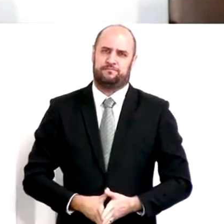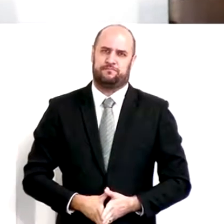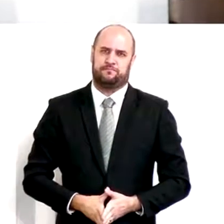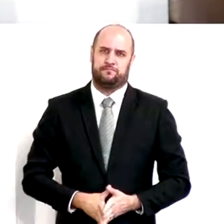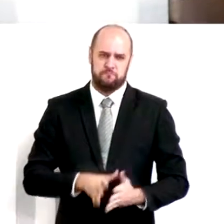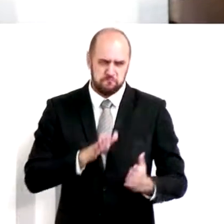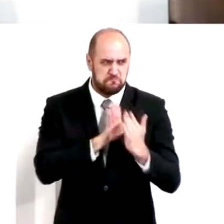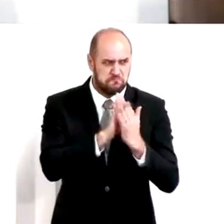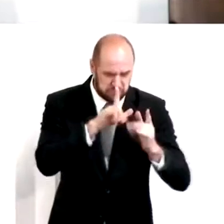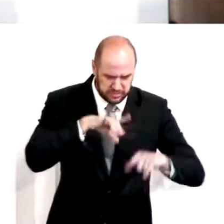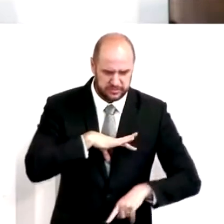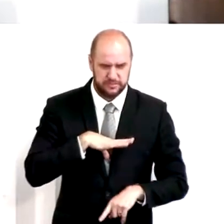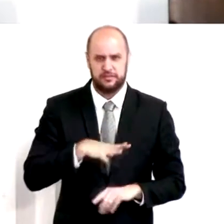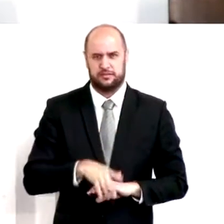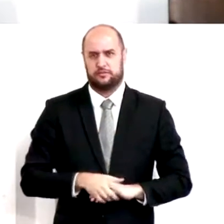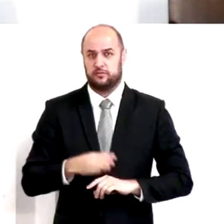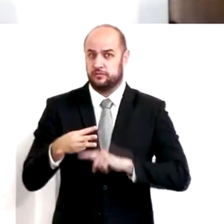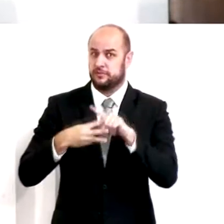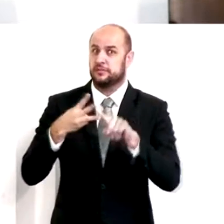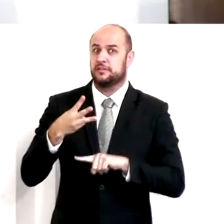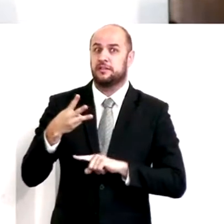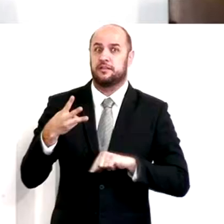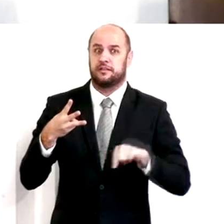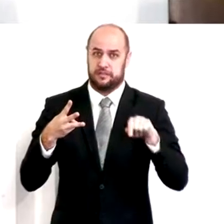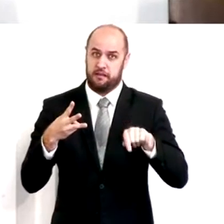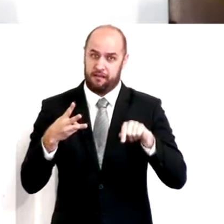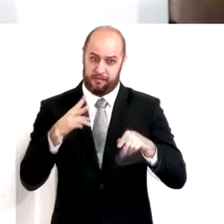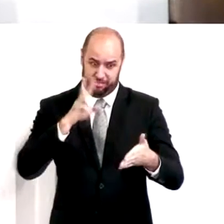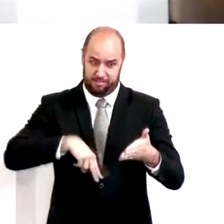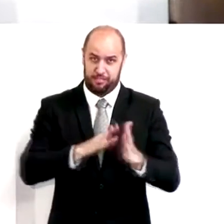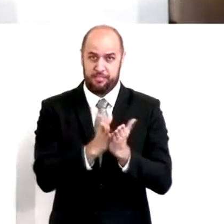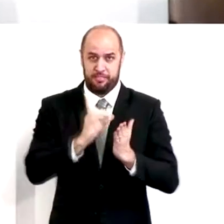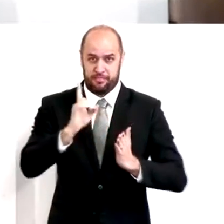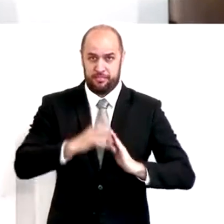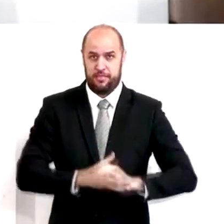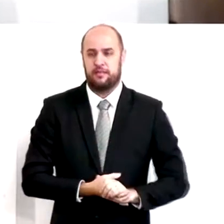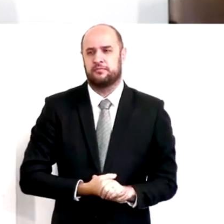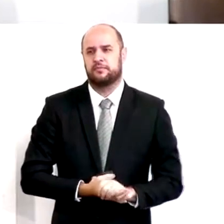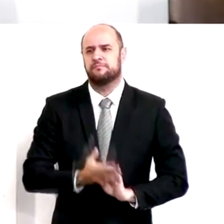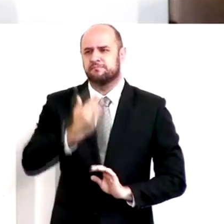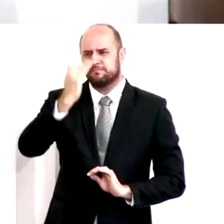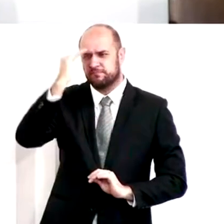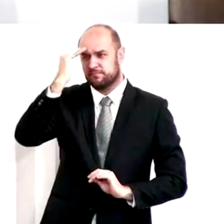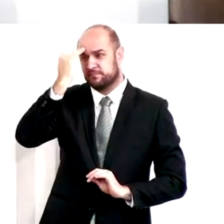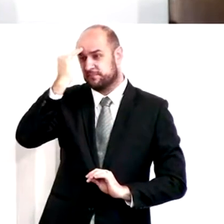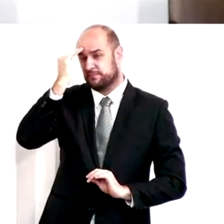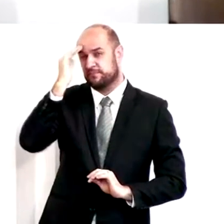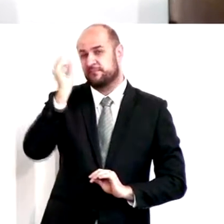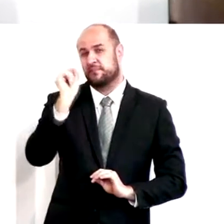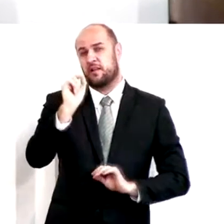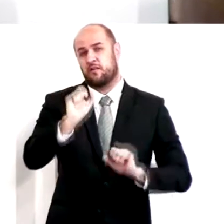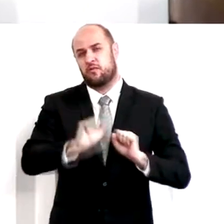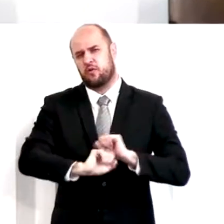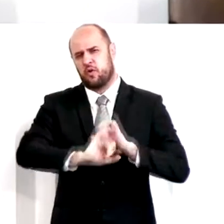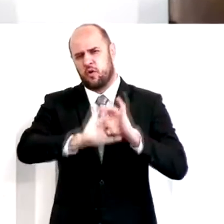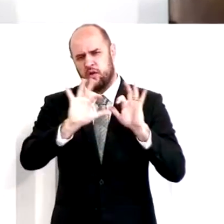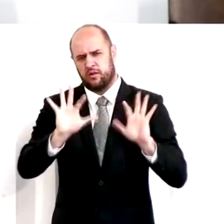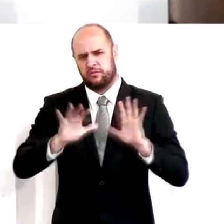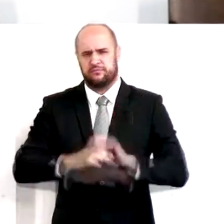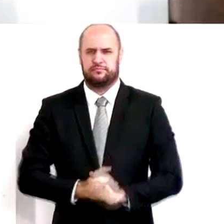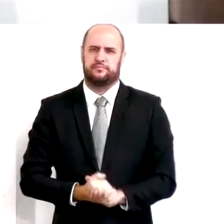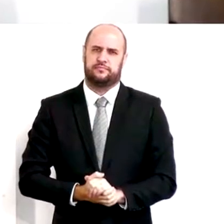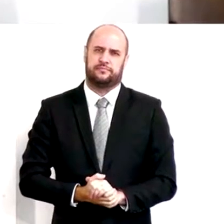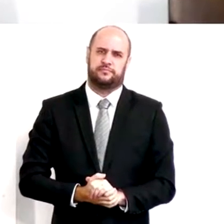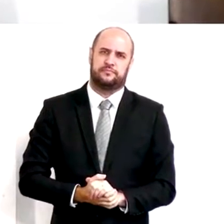aquela cidade. 3 coisas aqui na passagem. Eles entenderem o que era uma vitória.